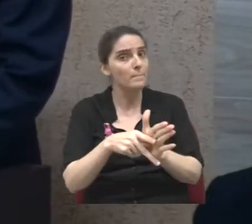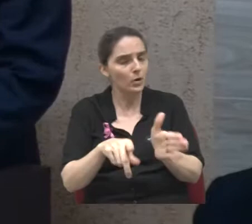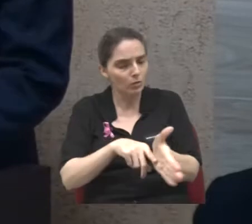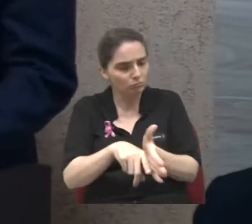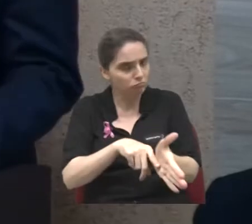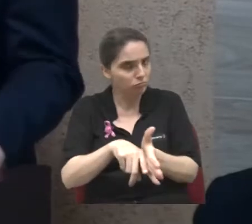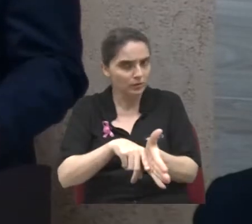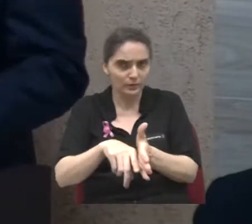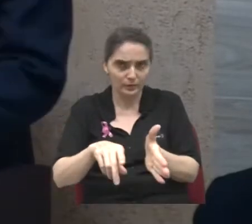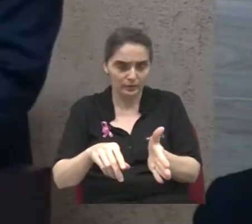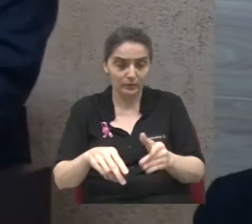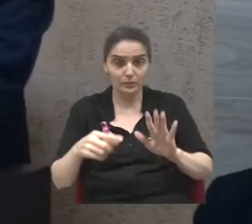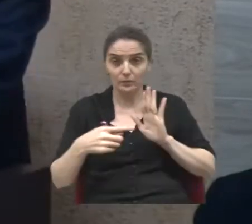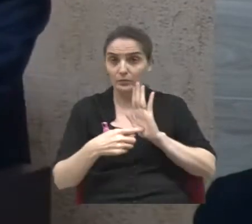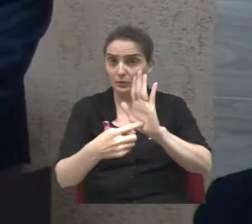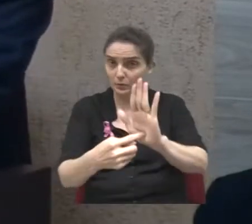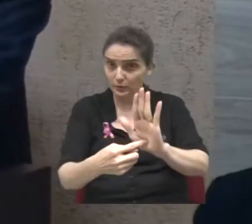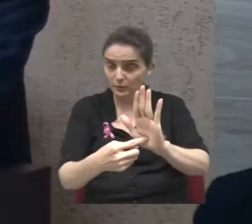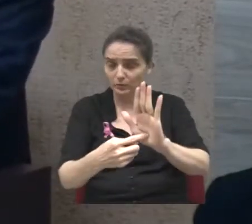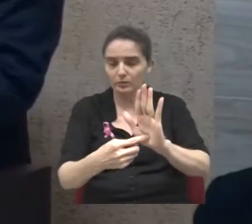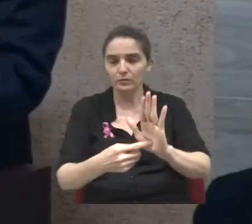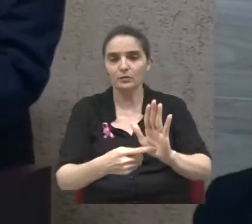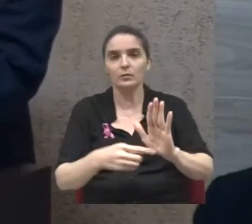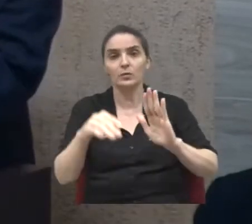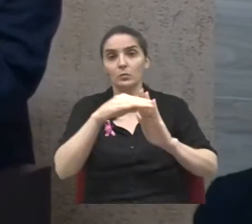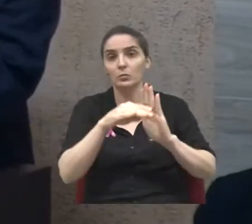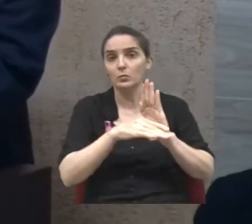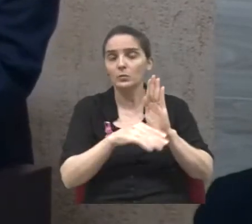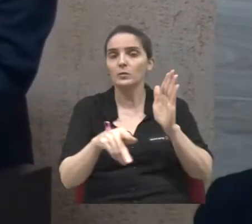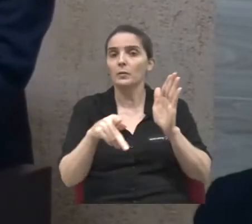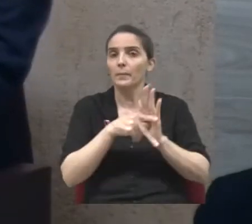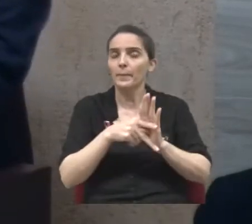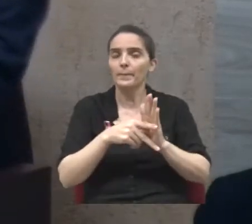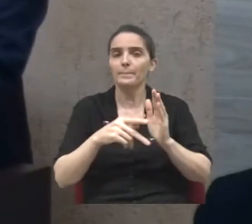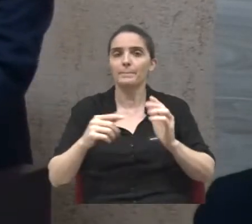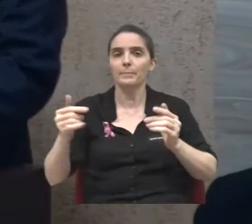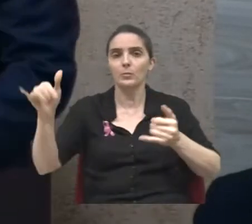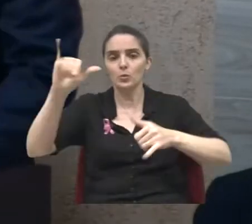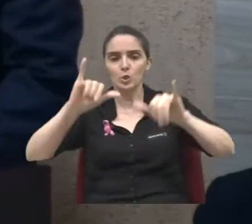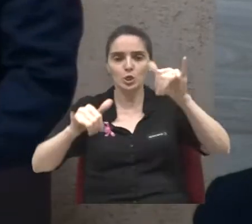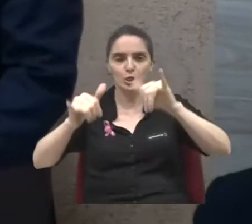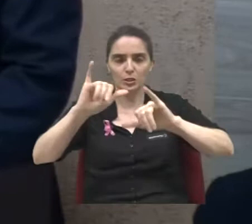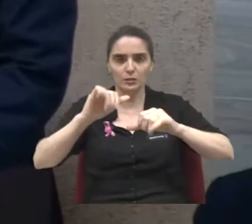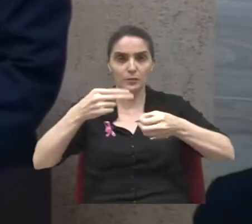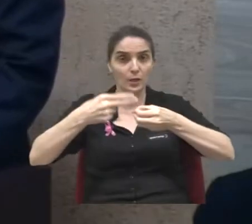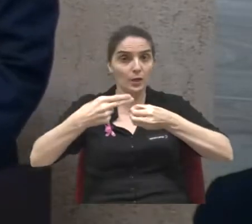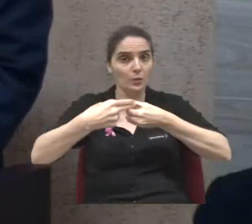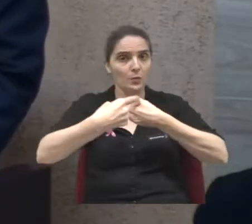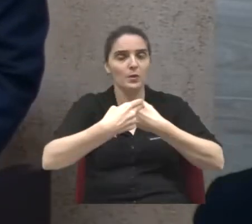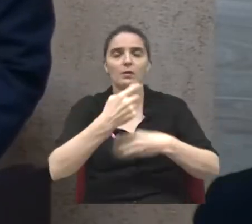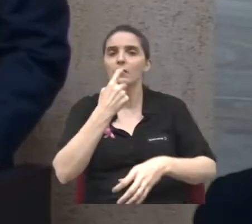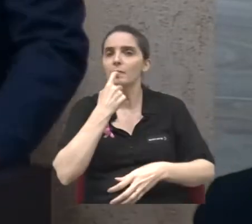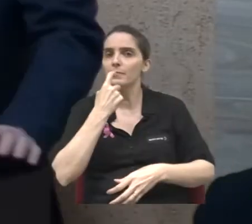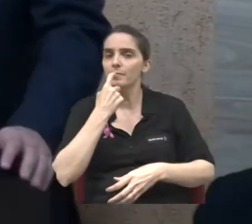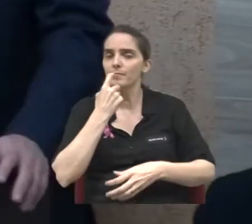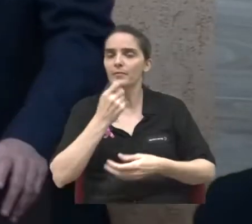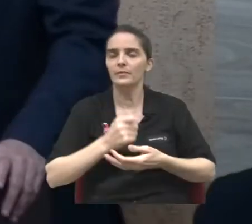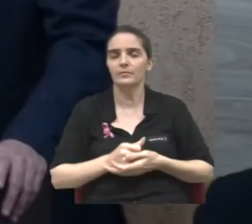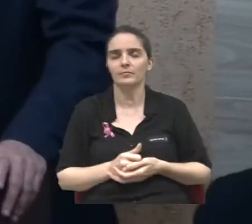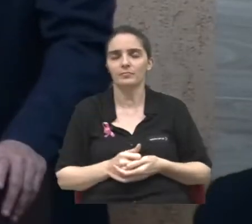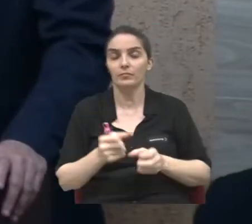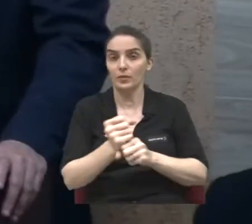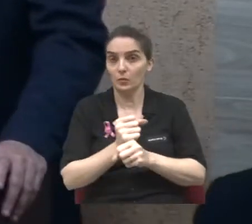Ensino de Química da Unicamp de Campinas. Considerando que neste ano os alunos estão trabalhando